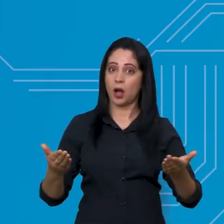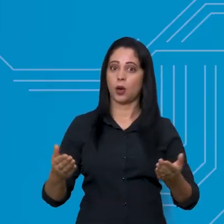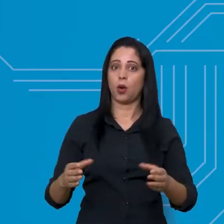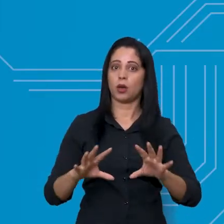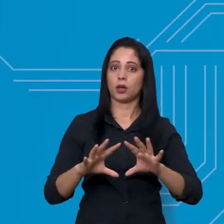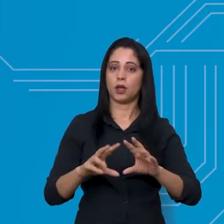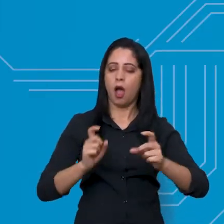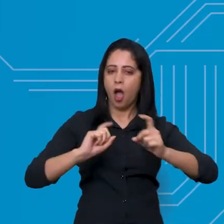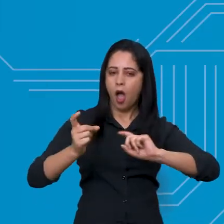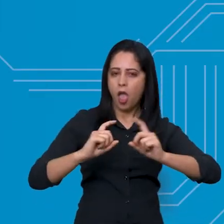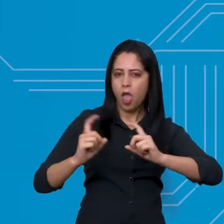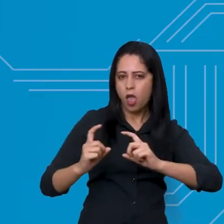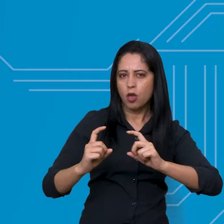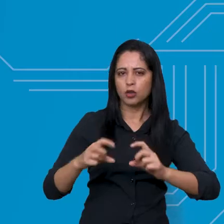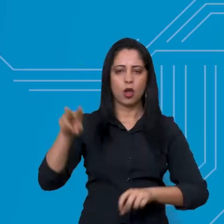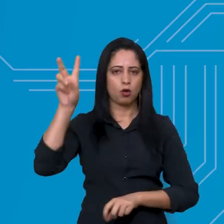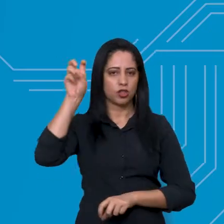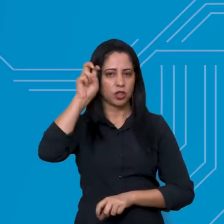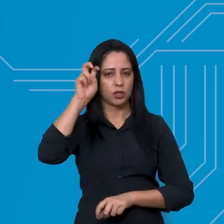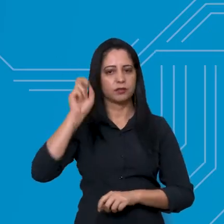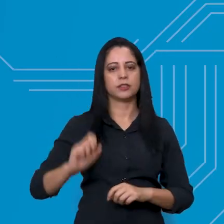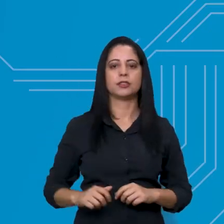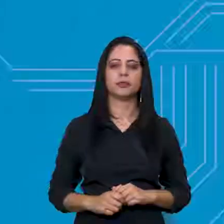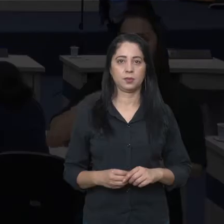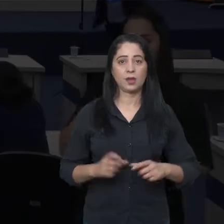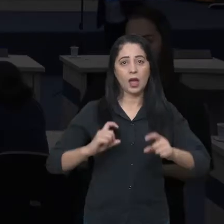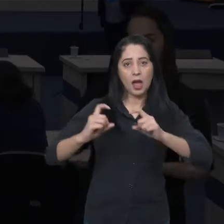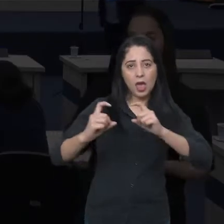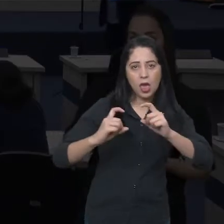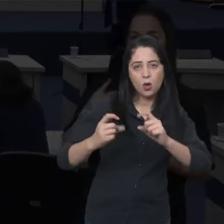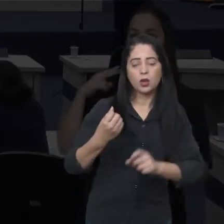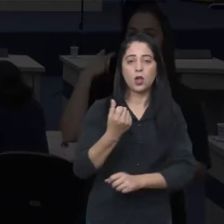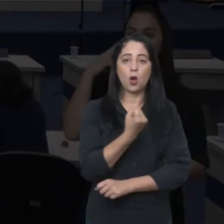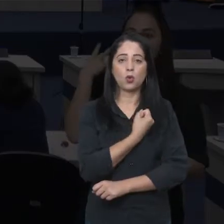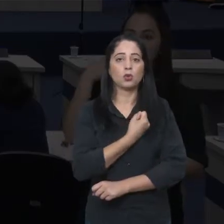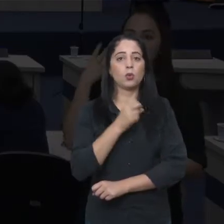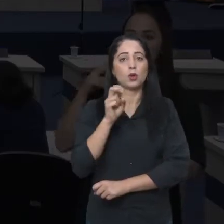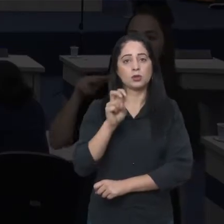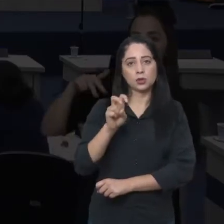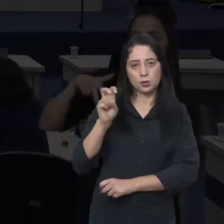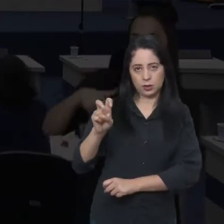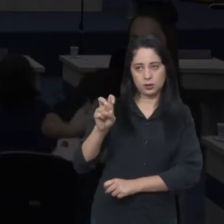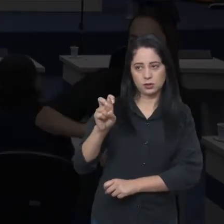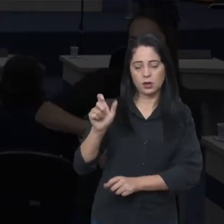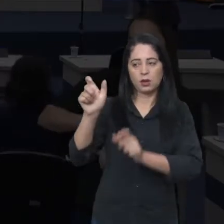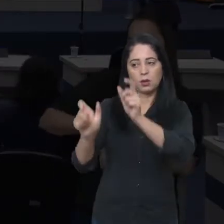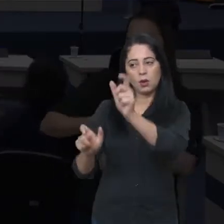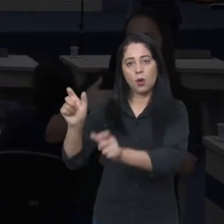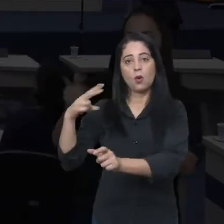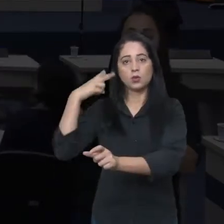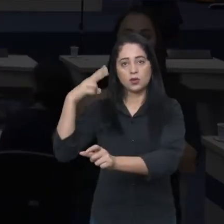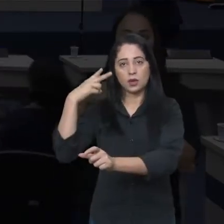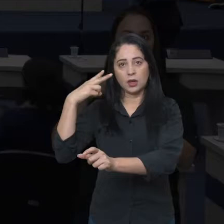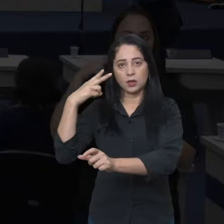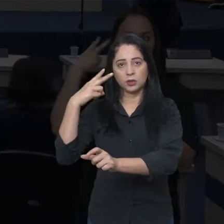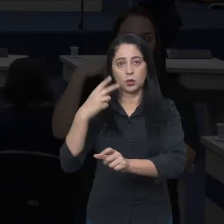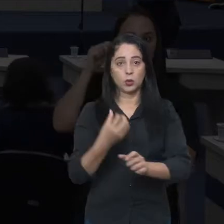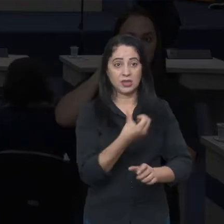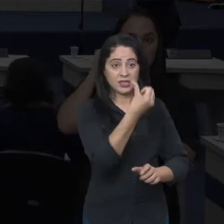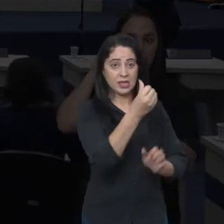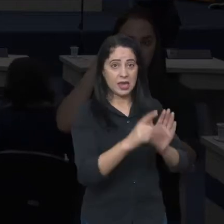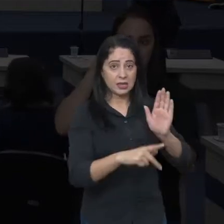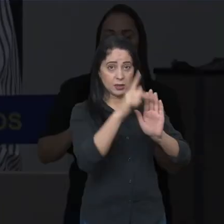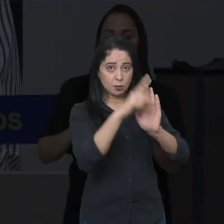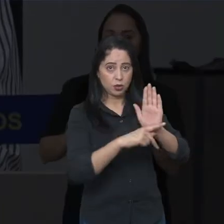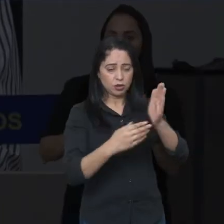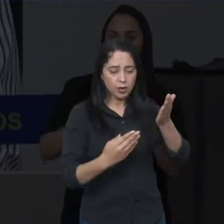Agora, a gente confere os destaques da sessão de quinta-feira. Na 55ª sessão do ano, os vereadores aprovaram 6